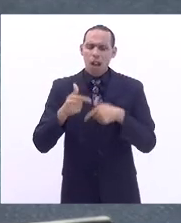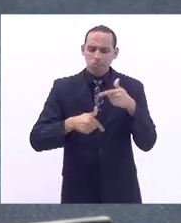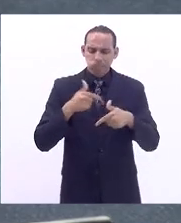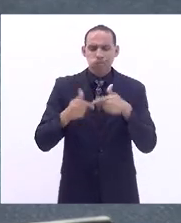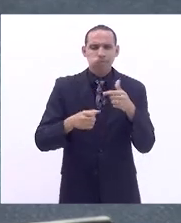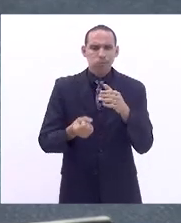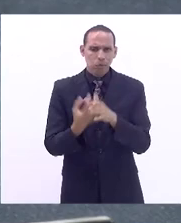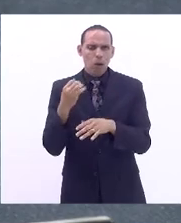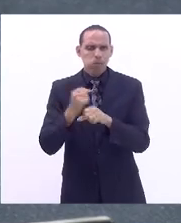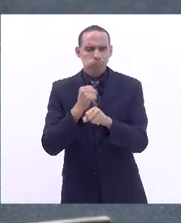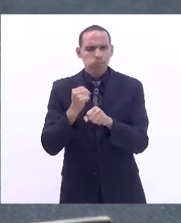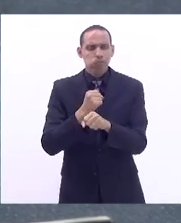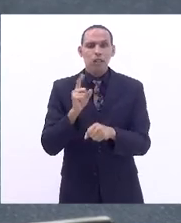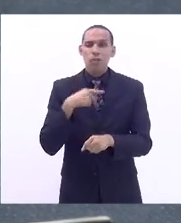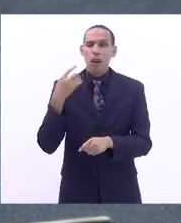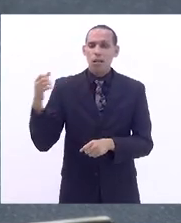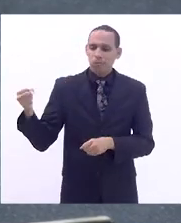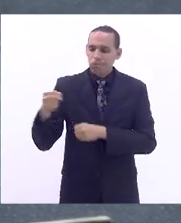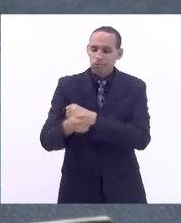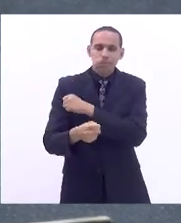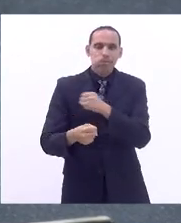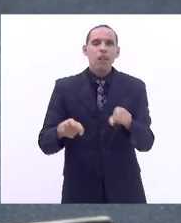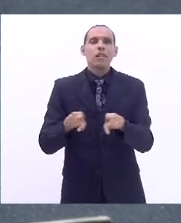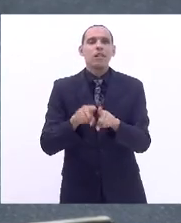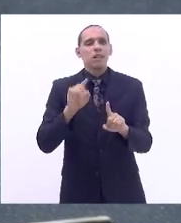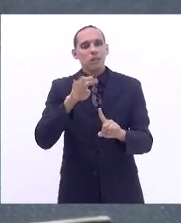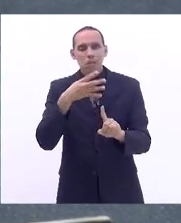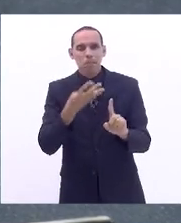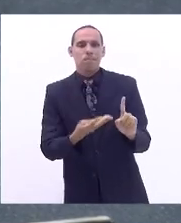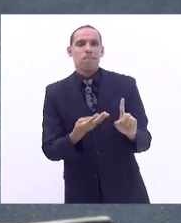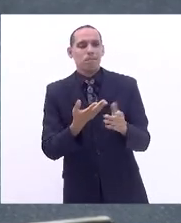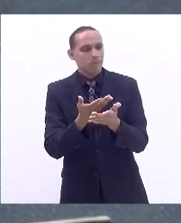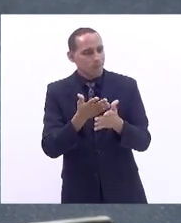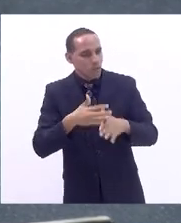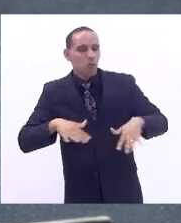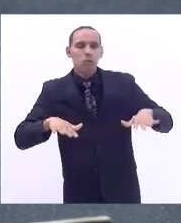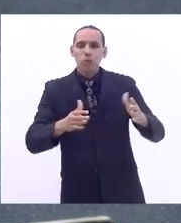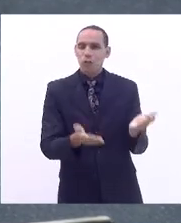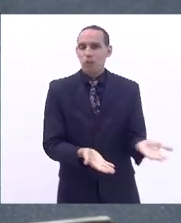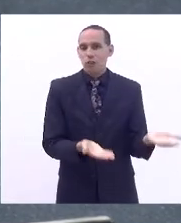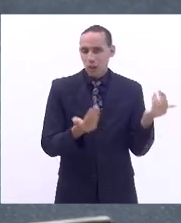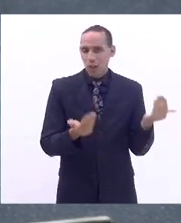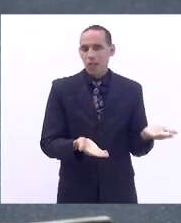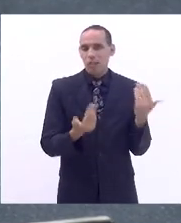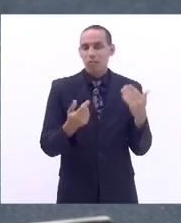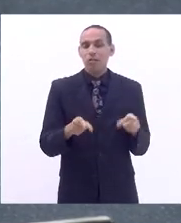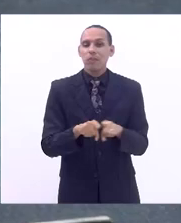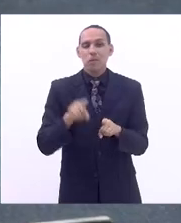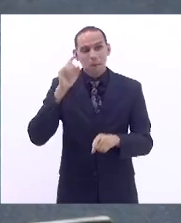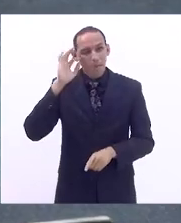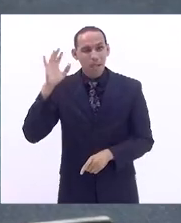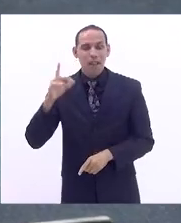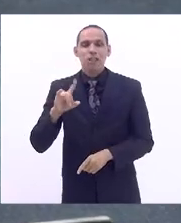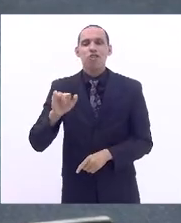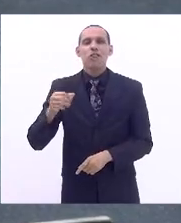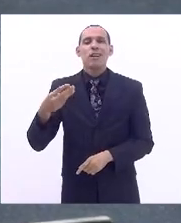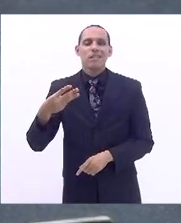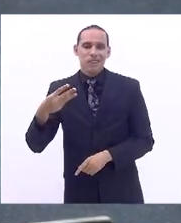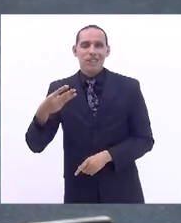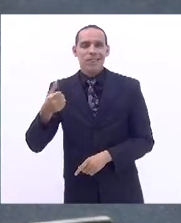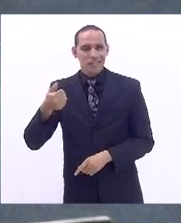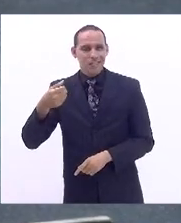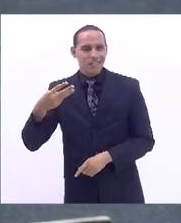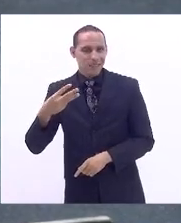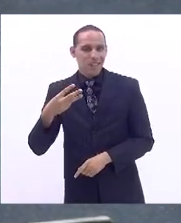produzindo conseguimos trazer aqui também uma homenagem para esses jovens pensando Inclusive a partir do dia treze de maio